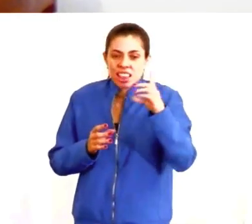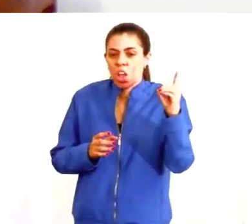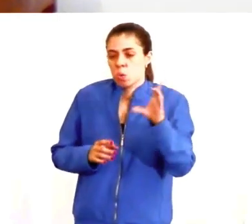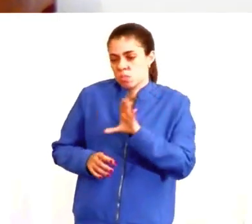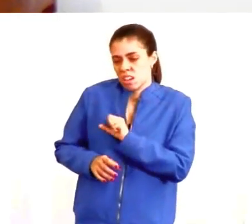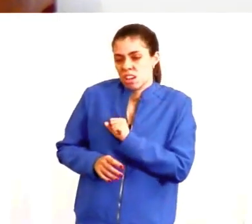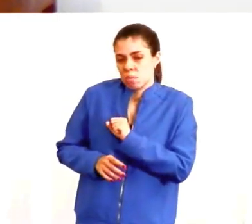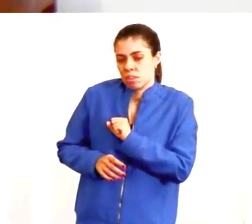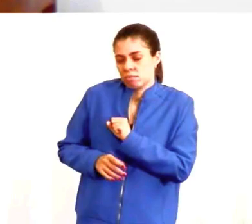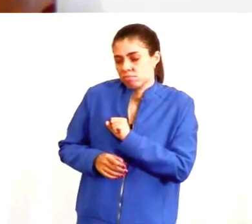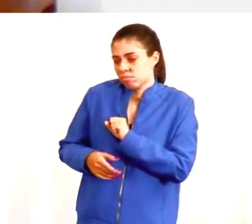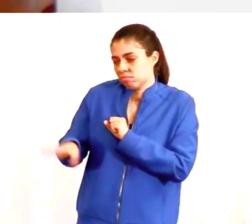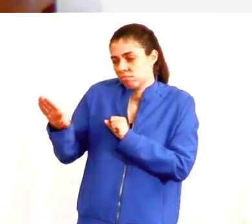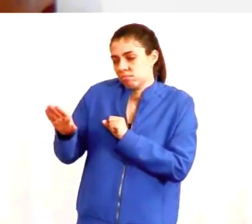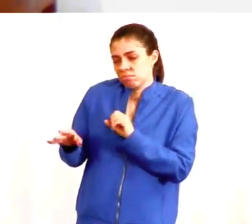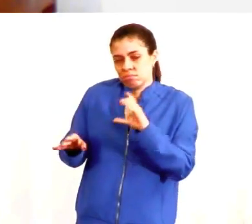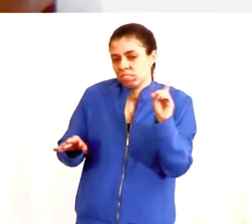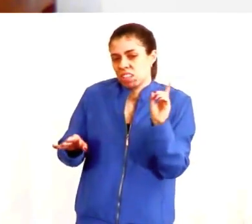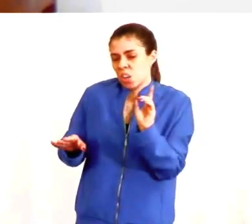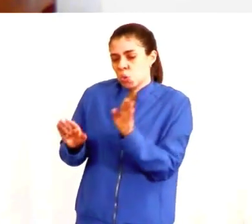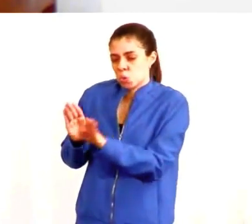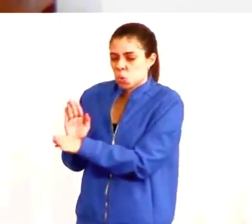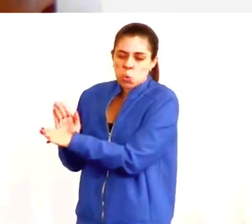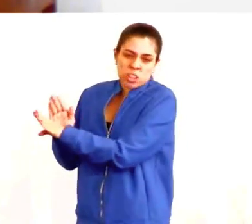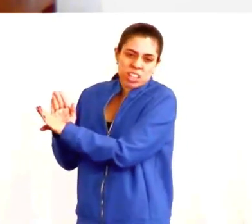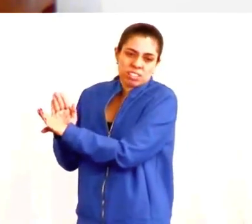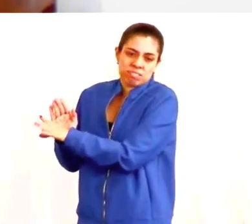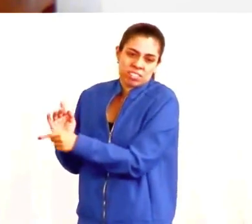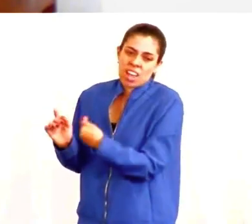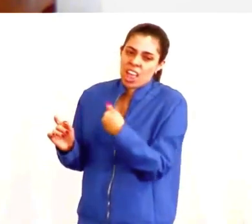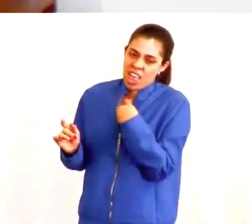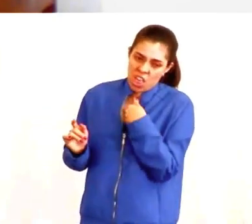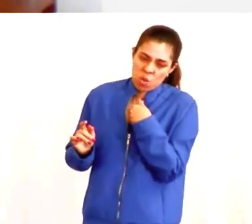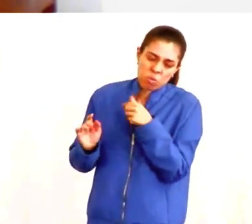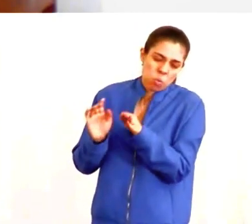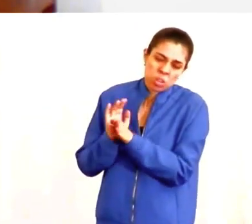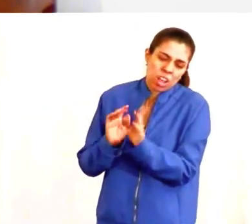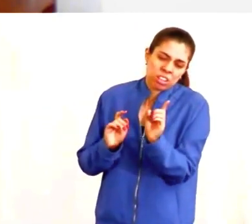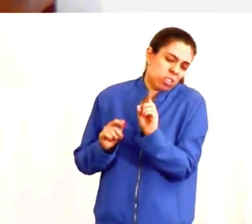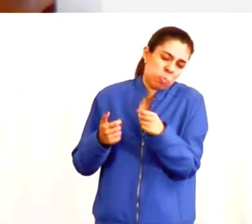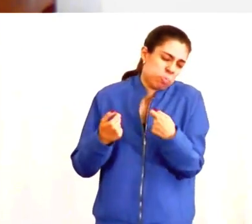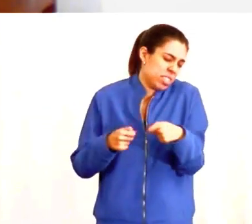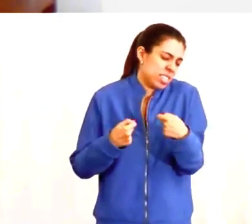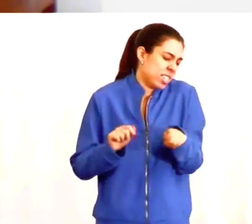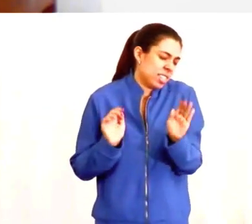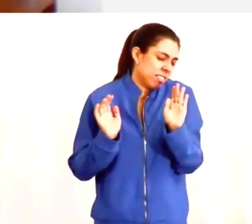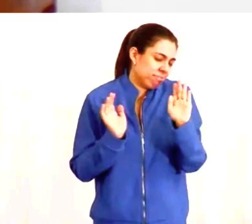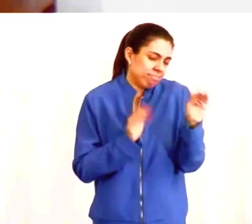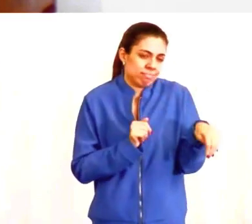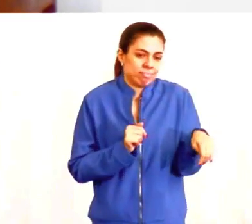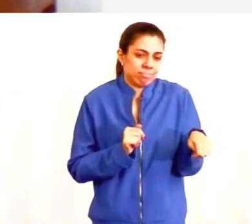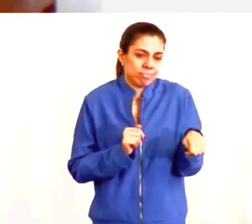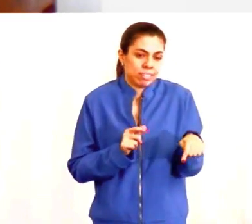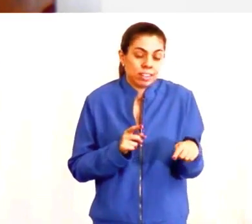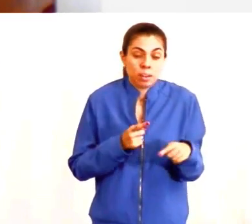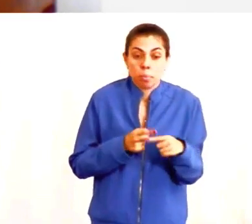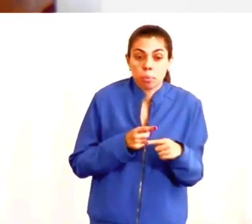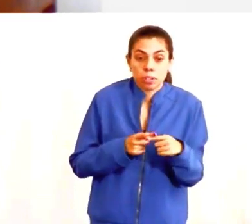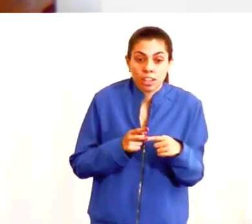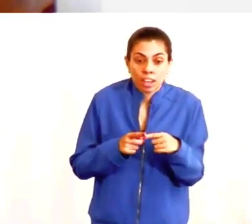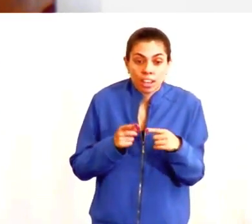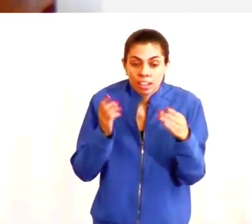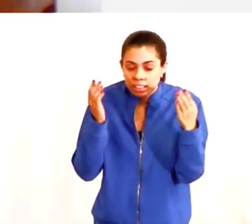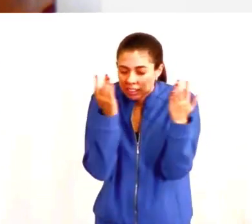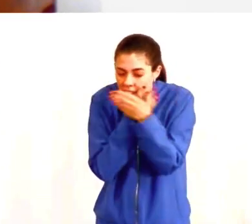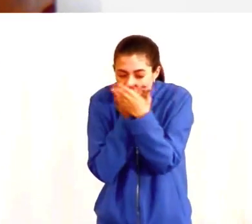um momento na história de um dos grandes homens de Deus, o William Carey. Quando William